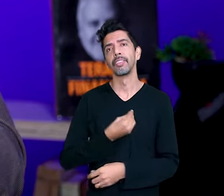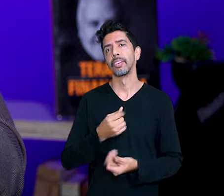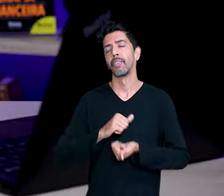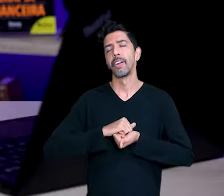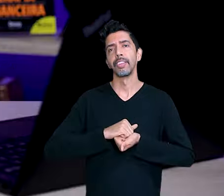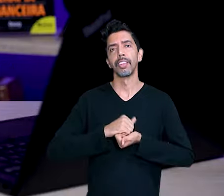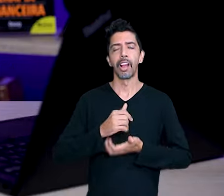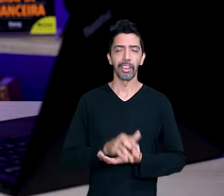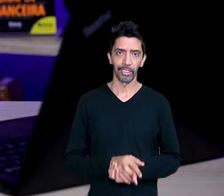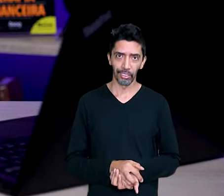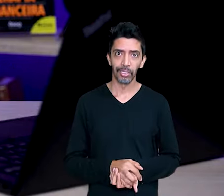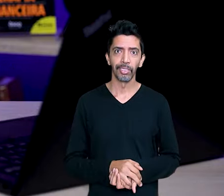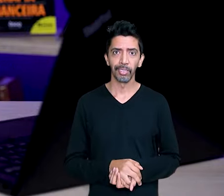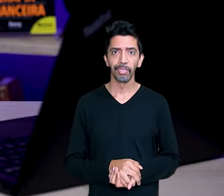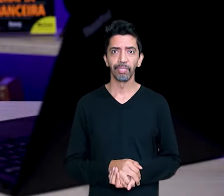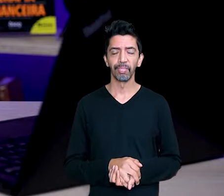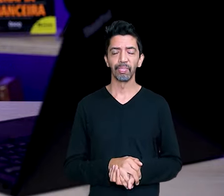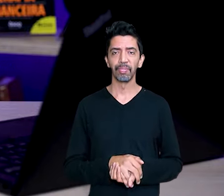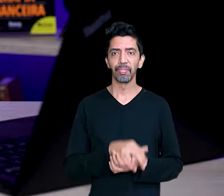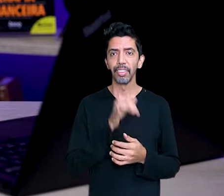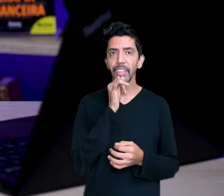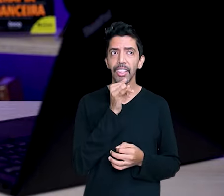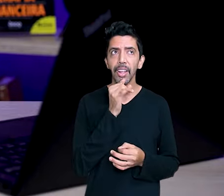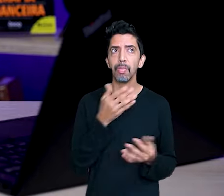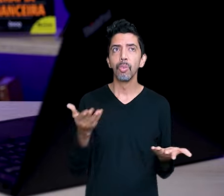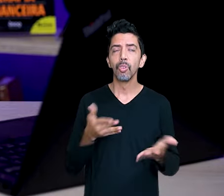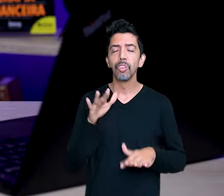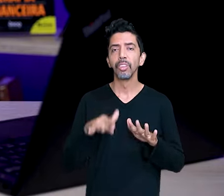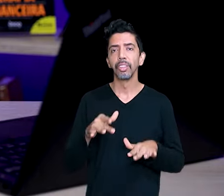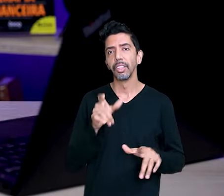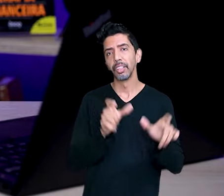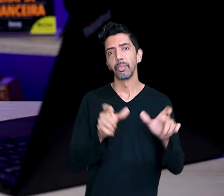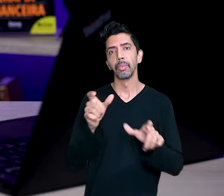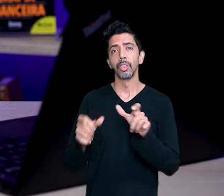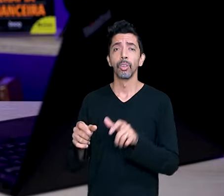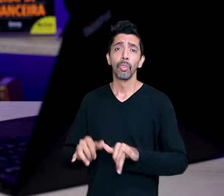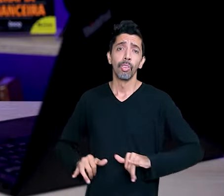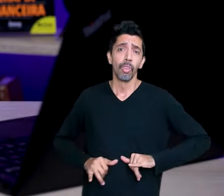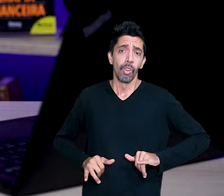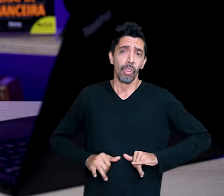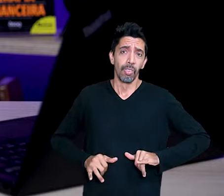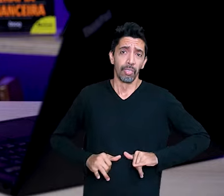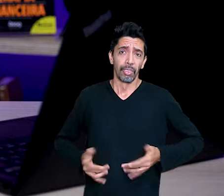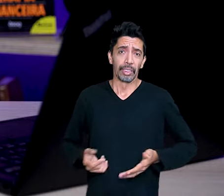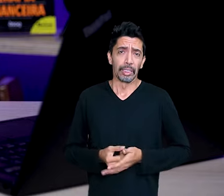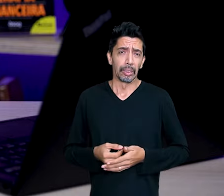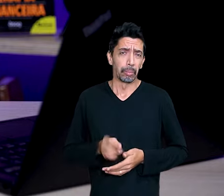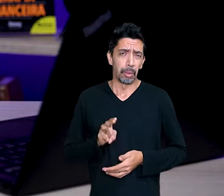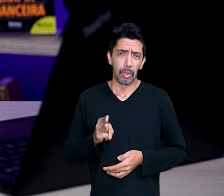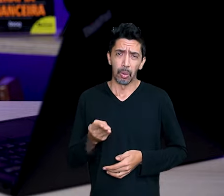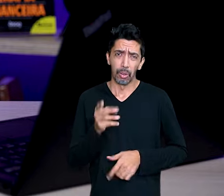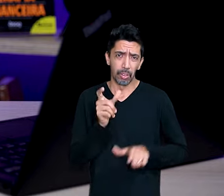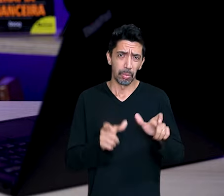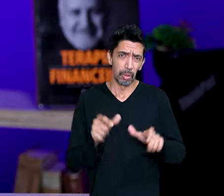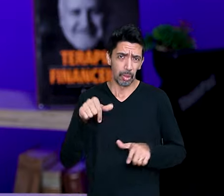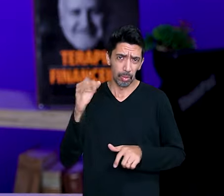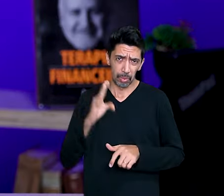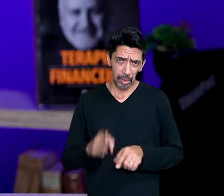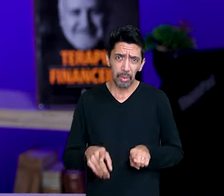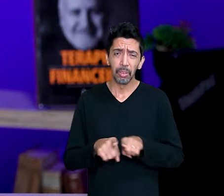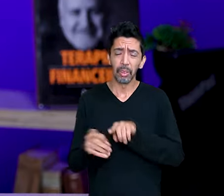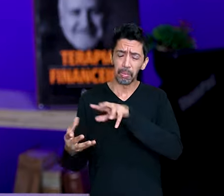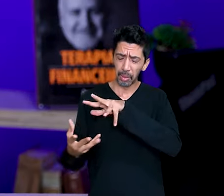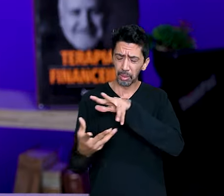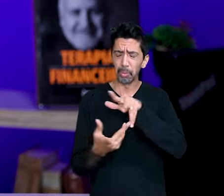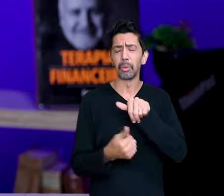futuro, para não sofrer como hoje milhões e milhões de brasileiros, e não só no Brasil, no mundo. Também